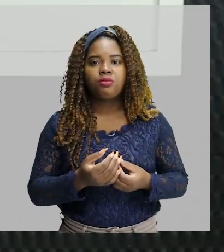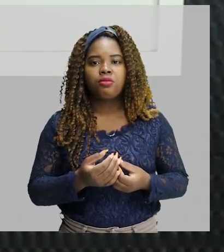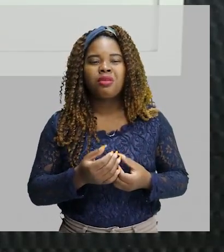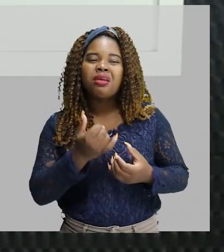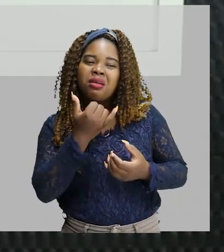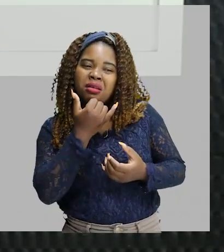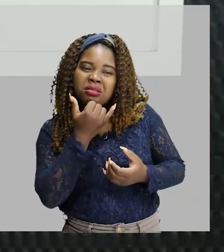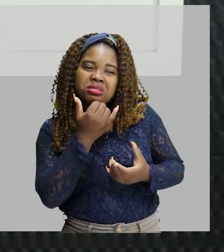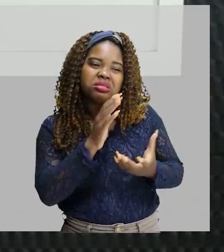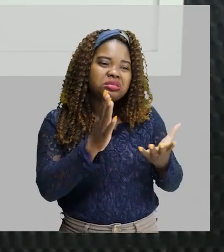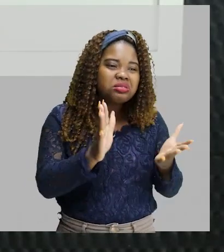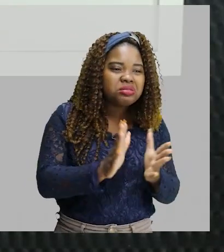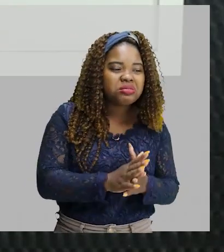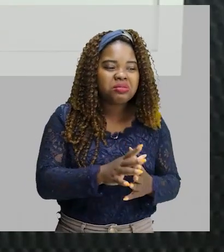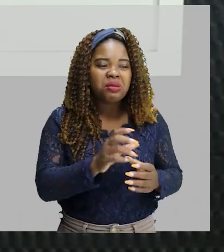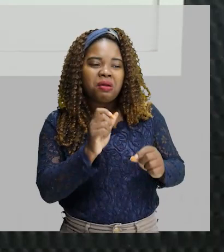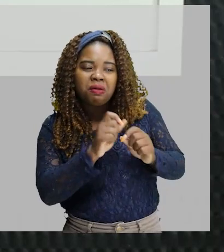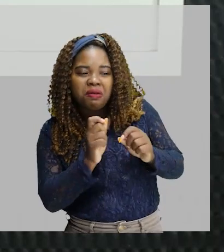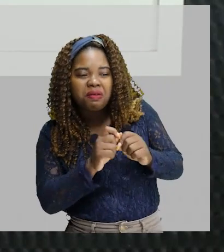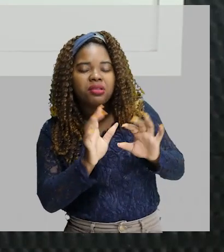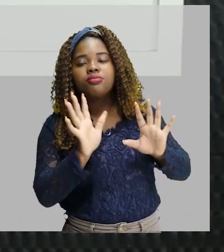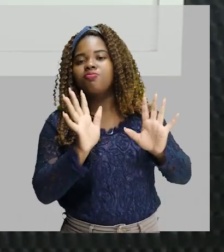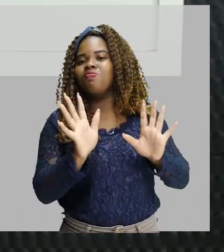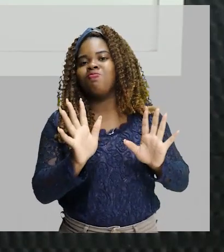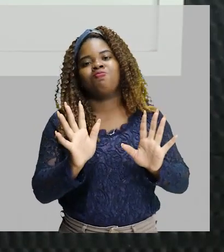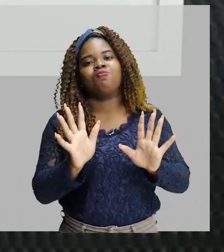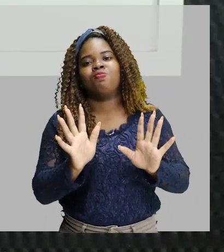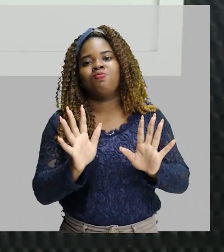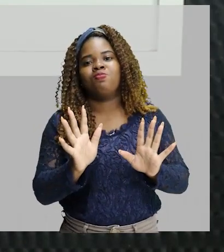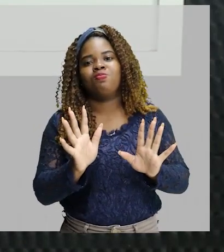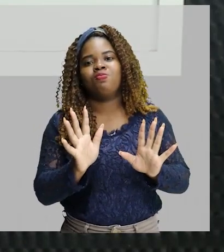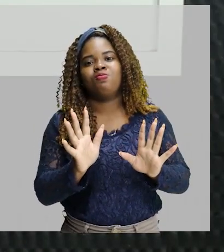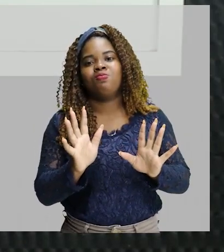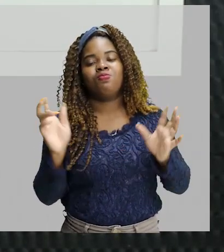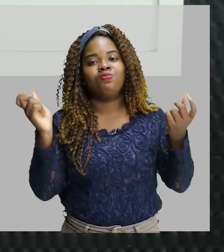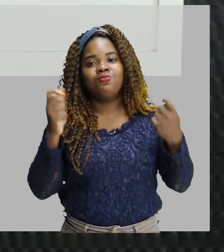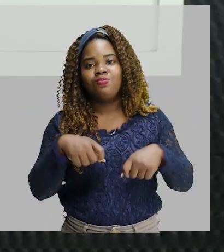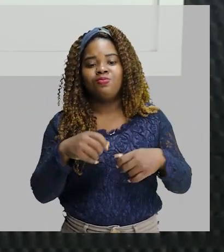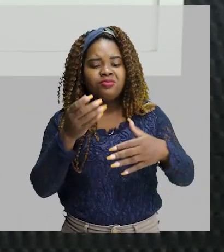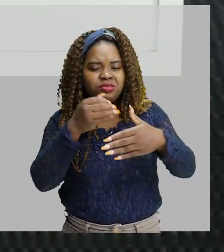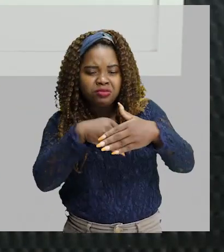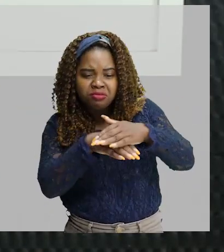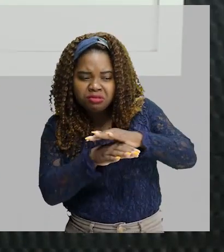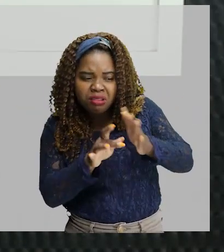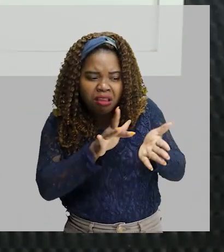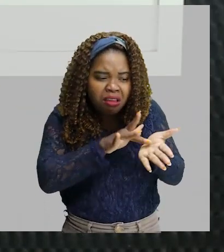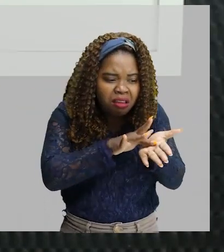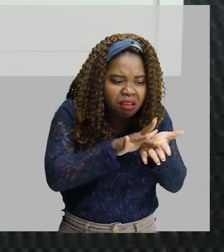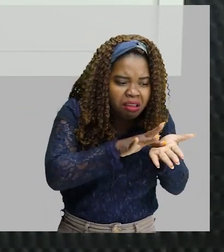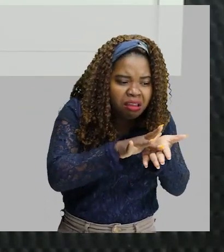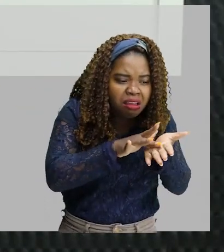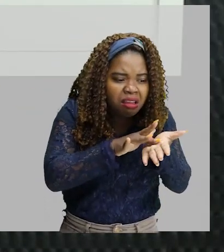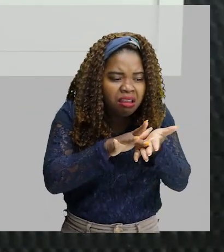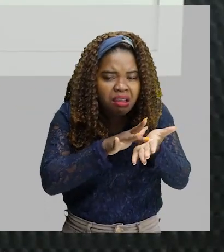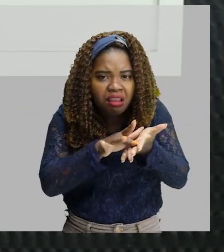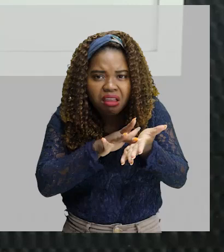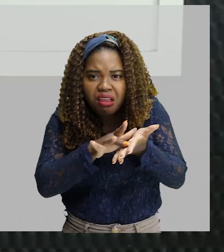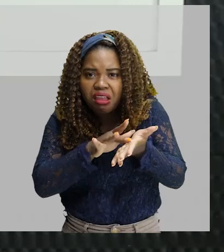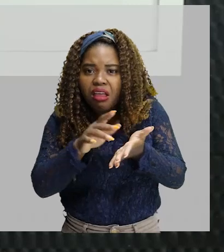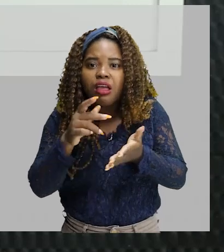tipo de subterfúgio ou nenhuma possibilidade de você esconder a sua